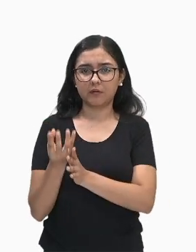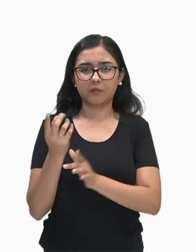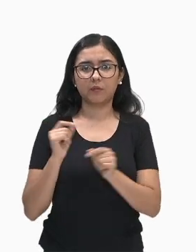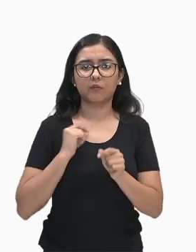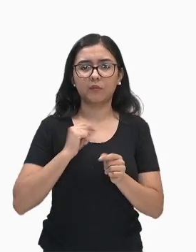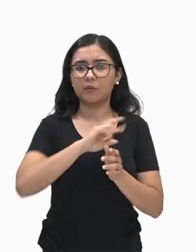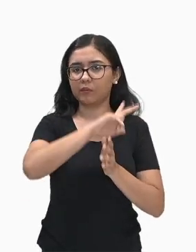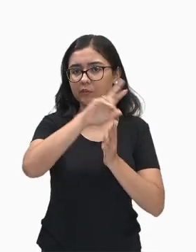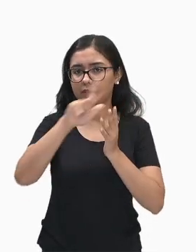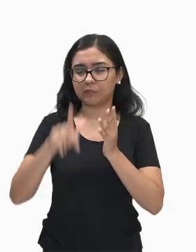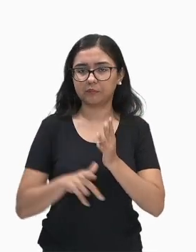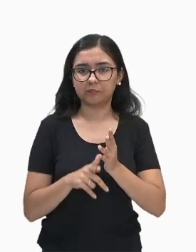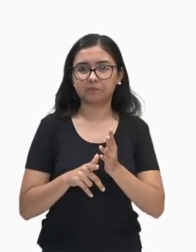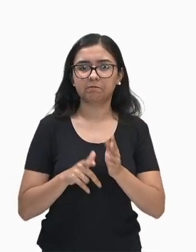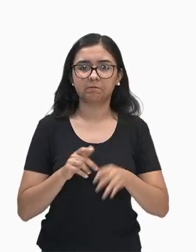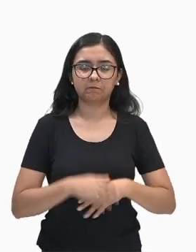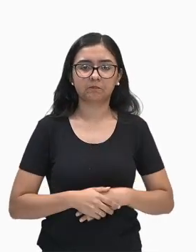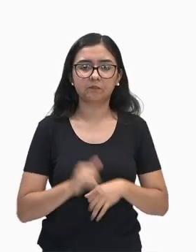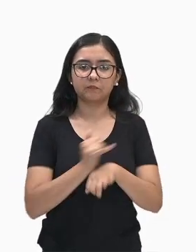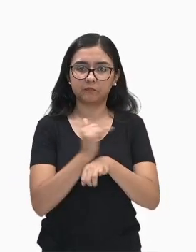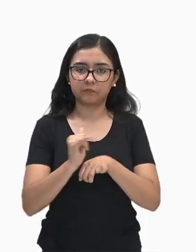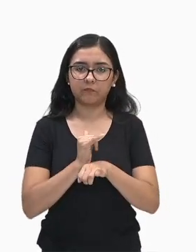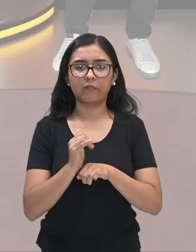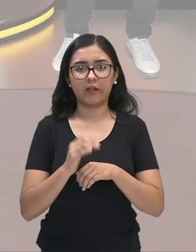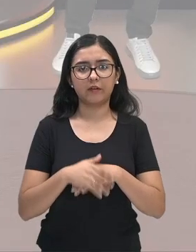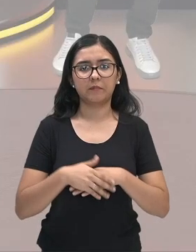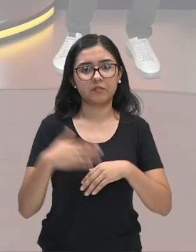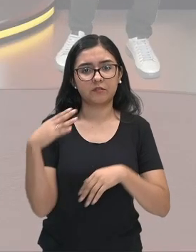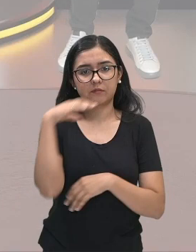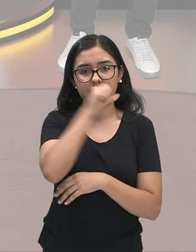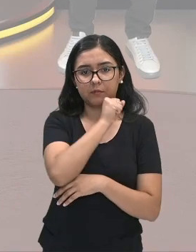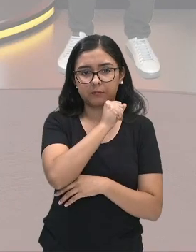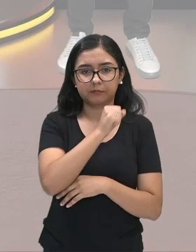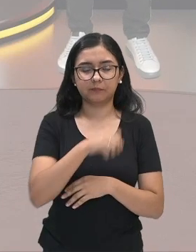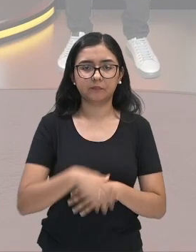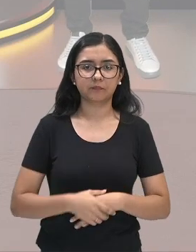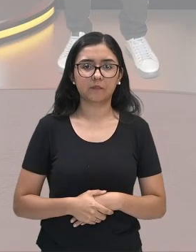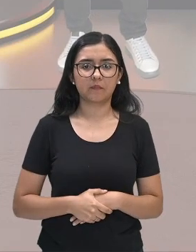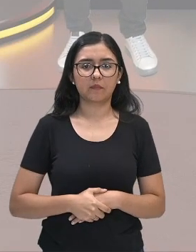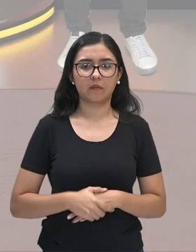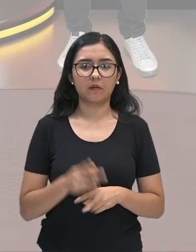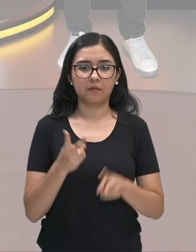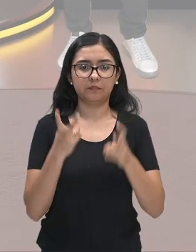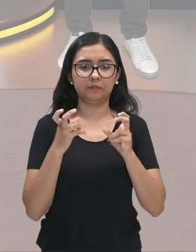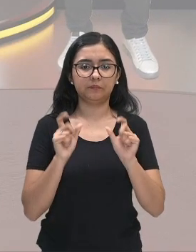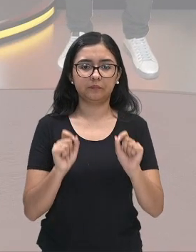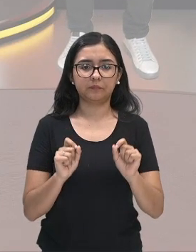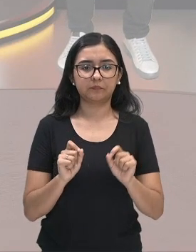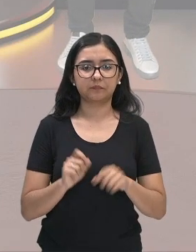outros mecanismos que vai acelerar esse processo. Vamos lá? Vejam lá.